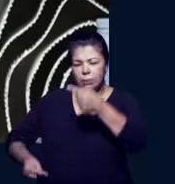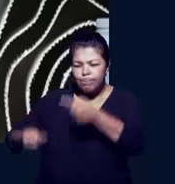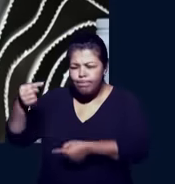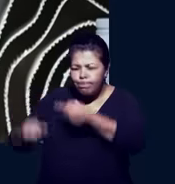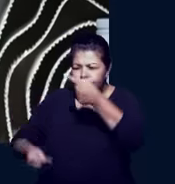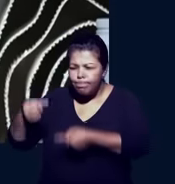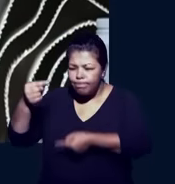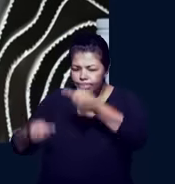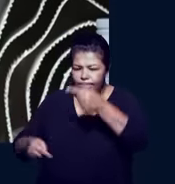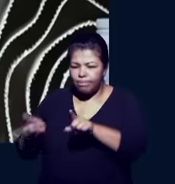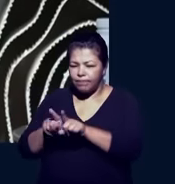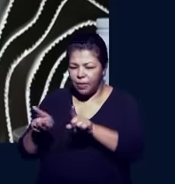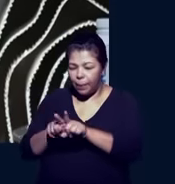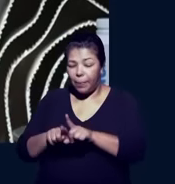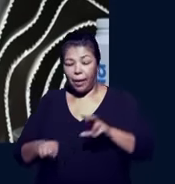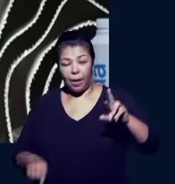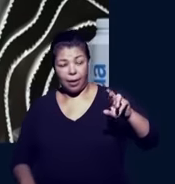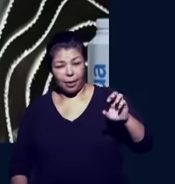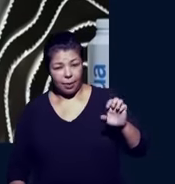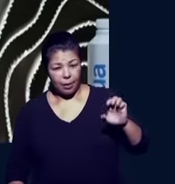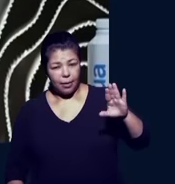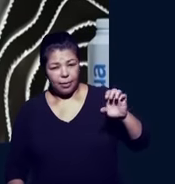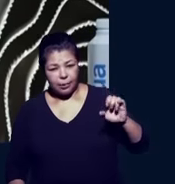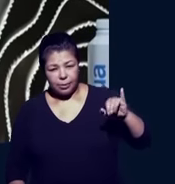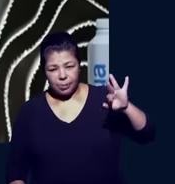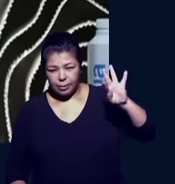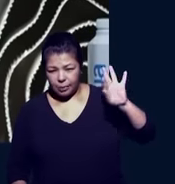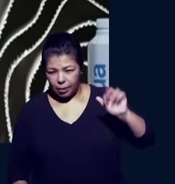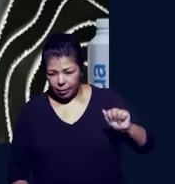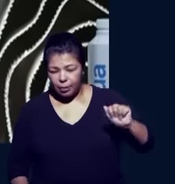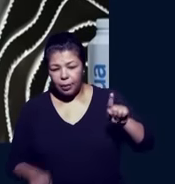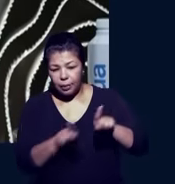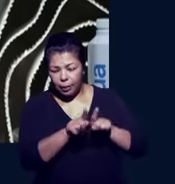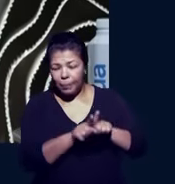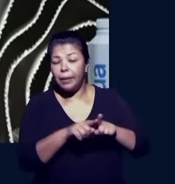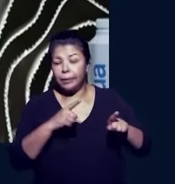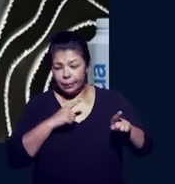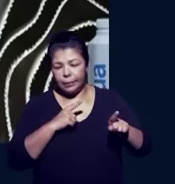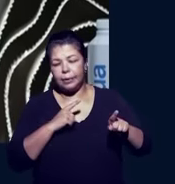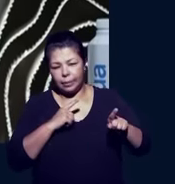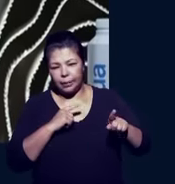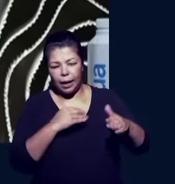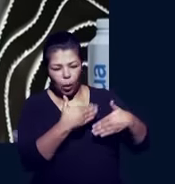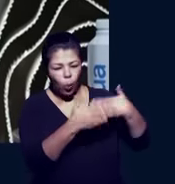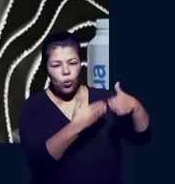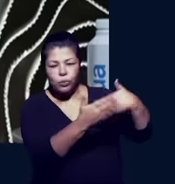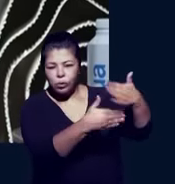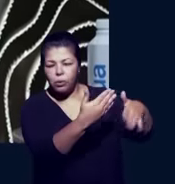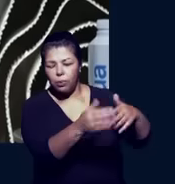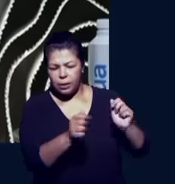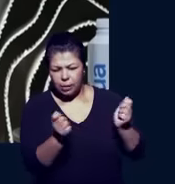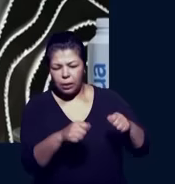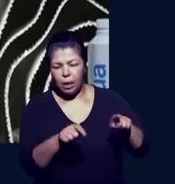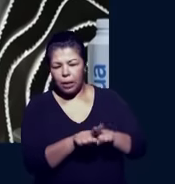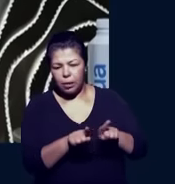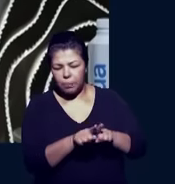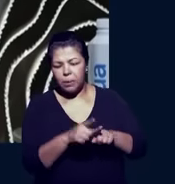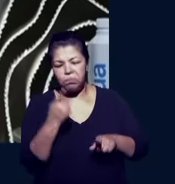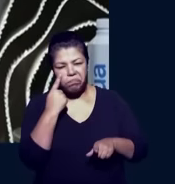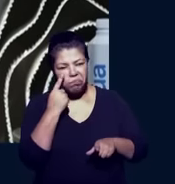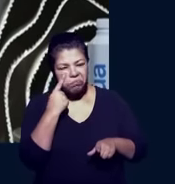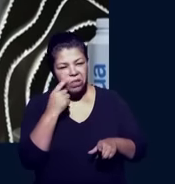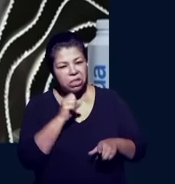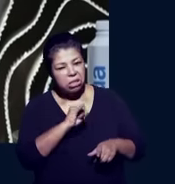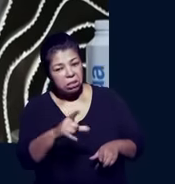desapontando eh acho que a as consequências são diferentes é claro que pode ter alguma revisão enfim da